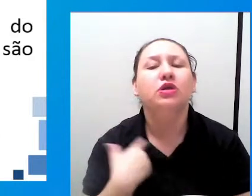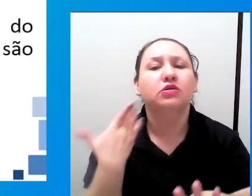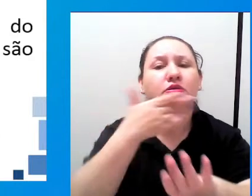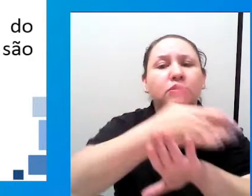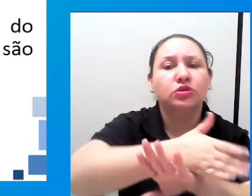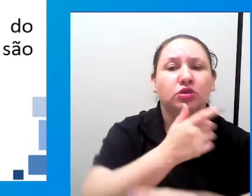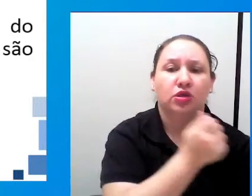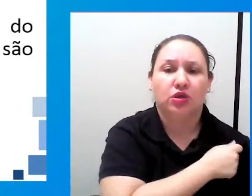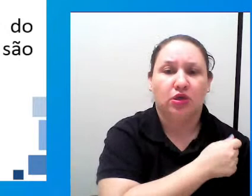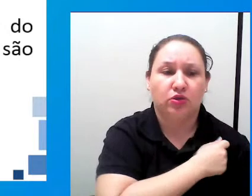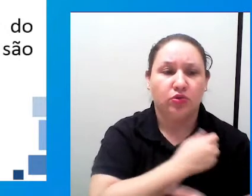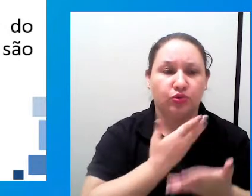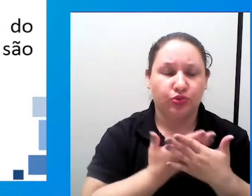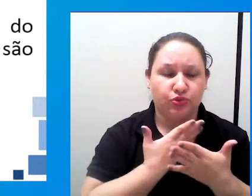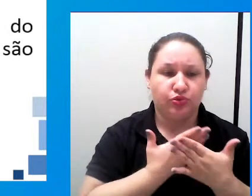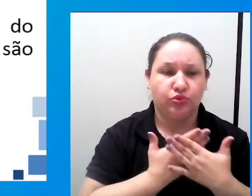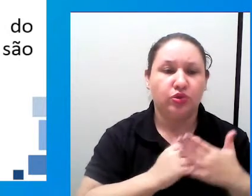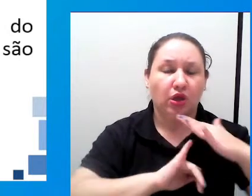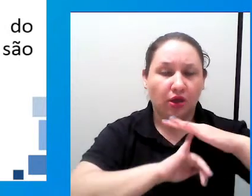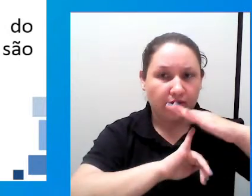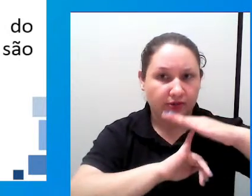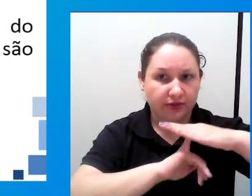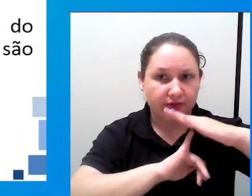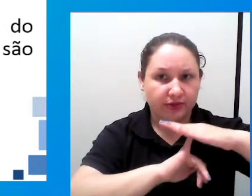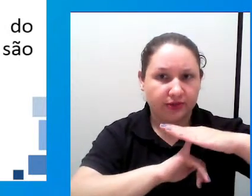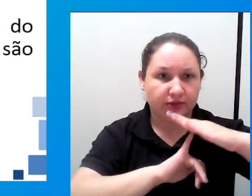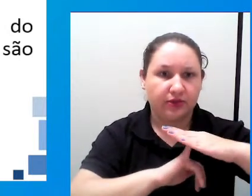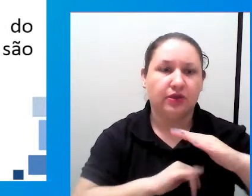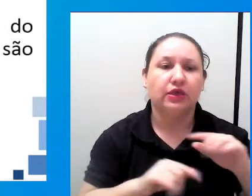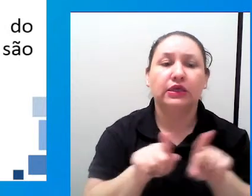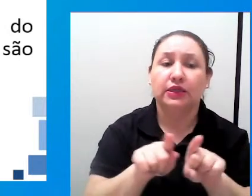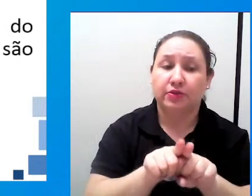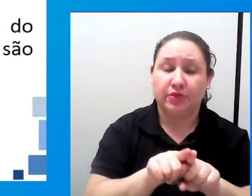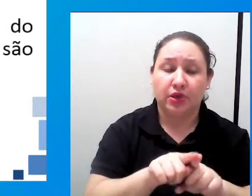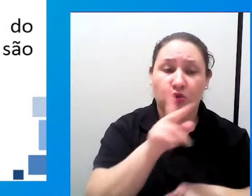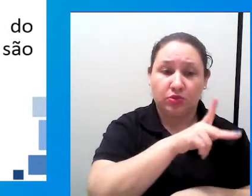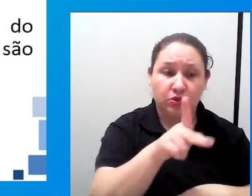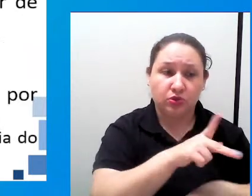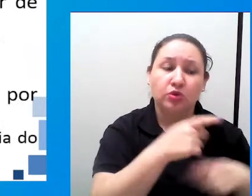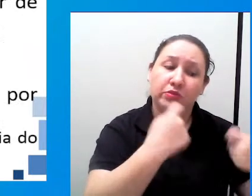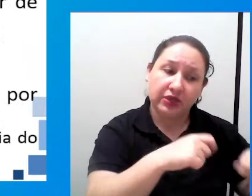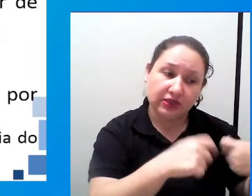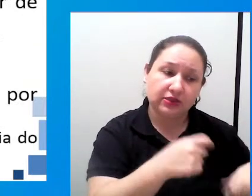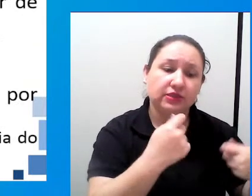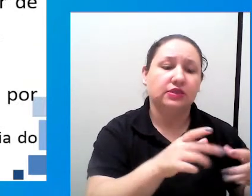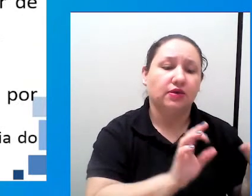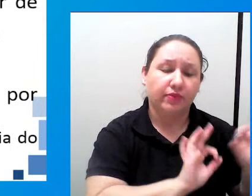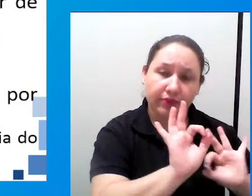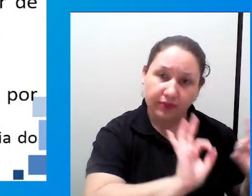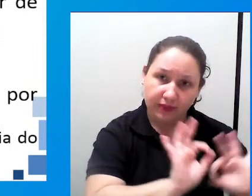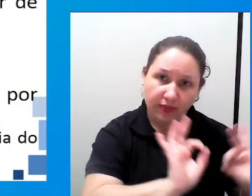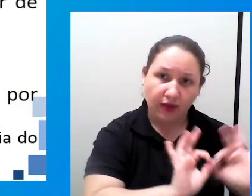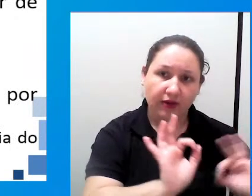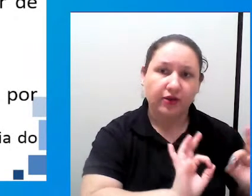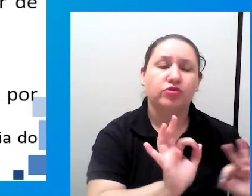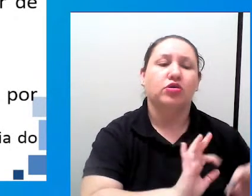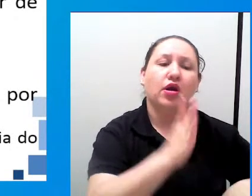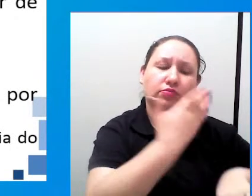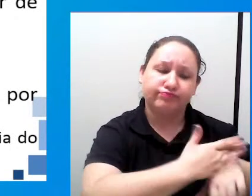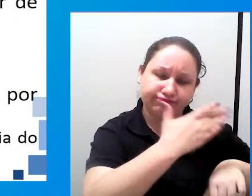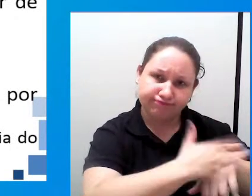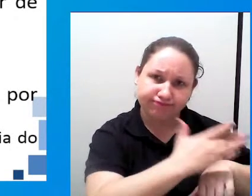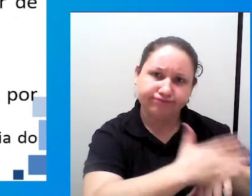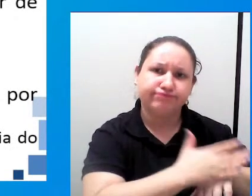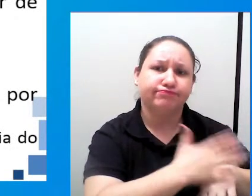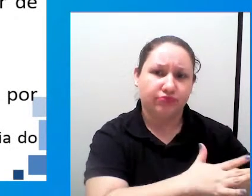planejamento inicial dos professores é essencial para que tudo isso dê certo. Claro que na teoria é muito bom, mas a